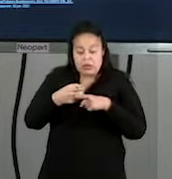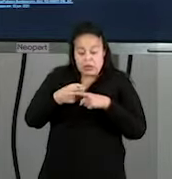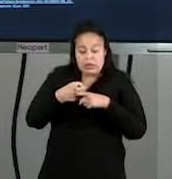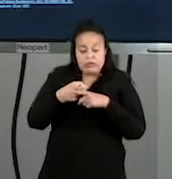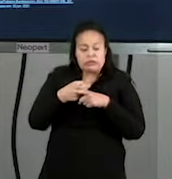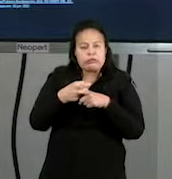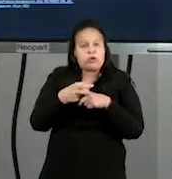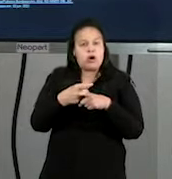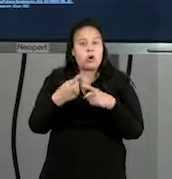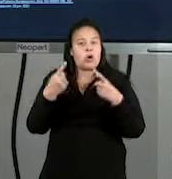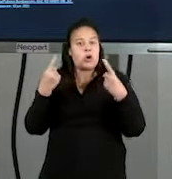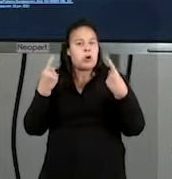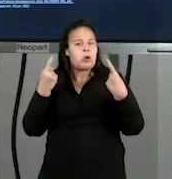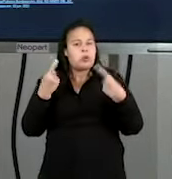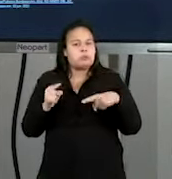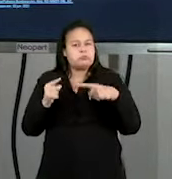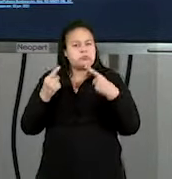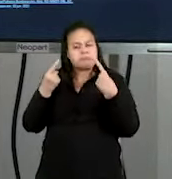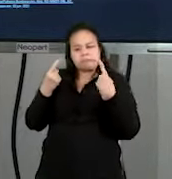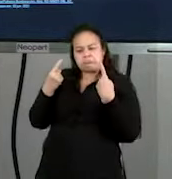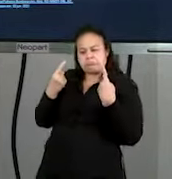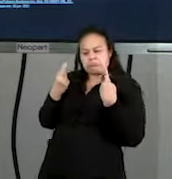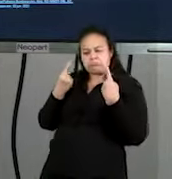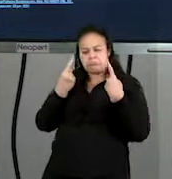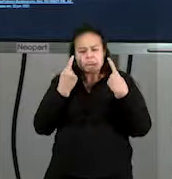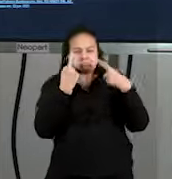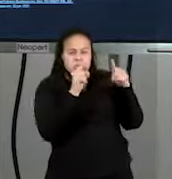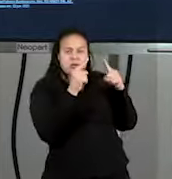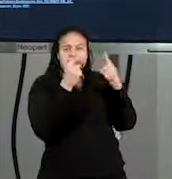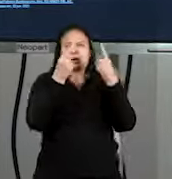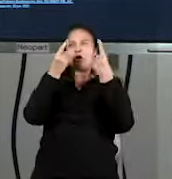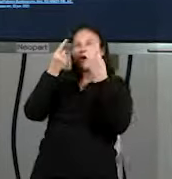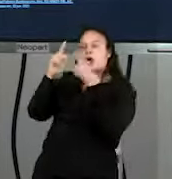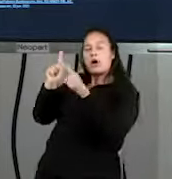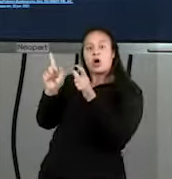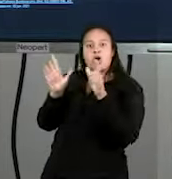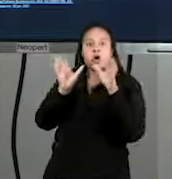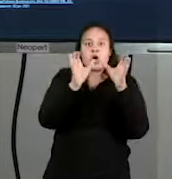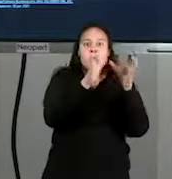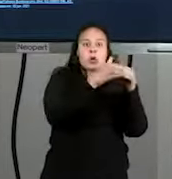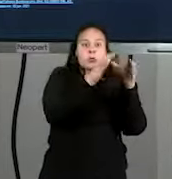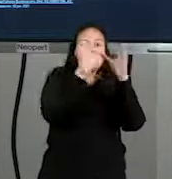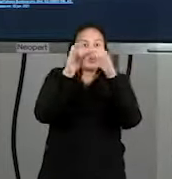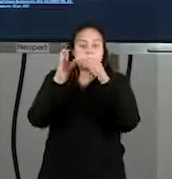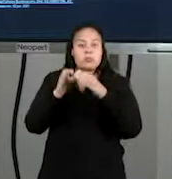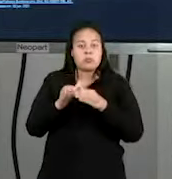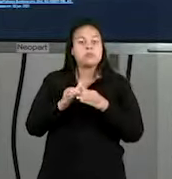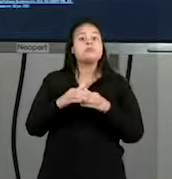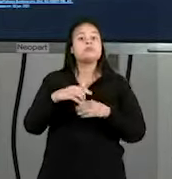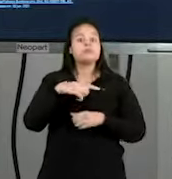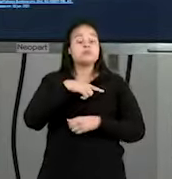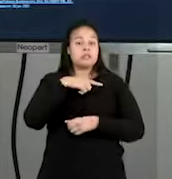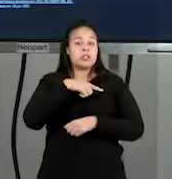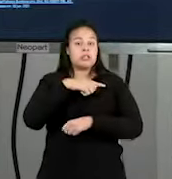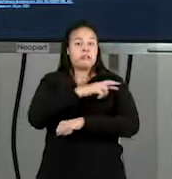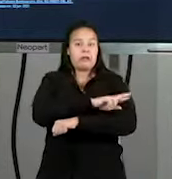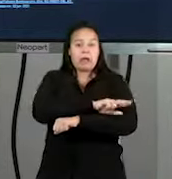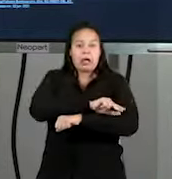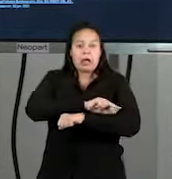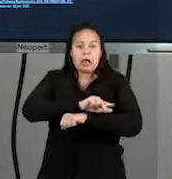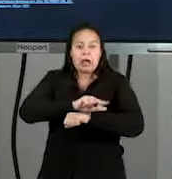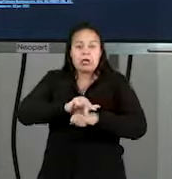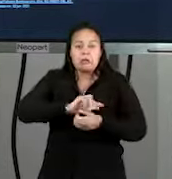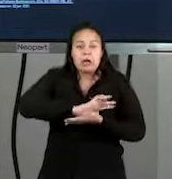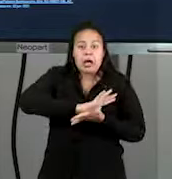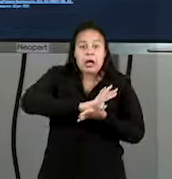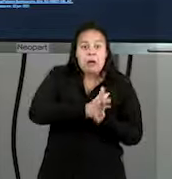ideologia nazista, eles tiveram uma atitude de racismo e de